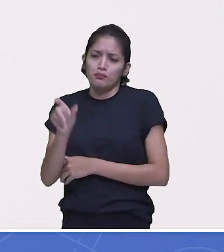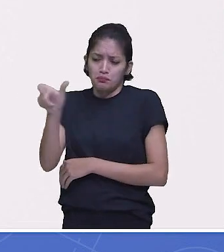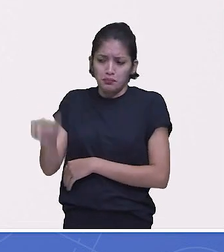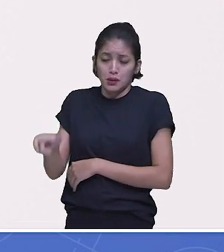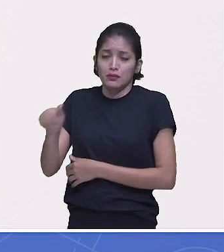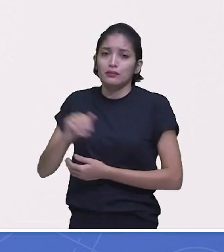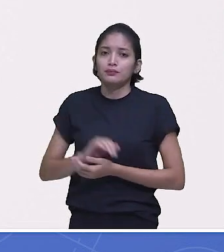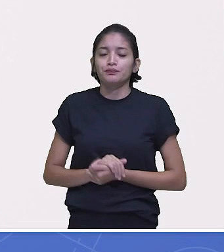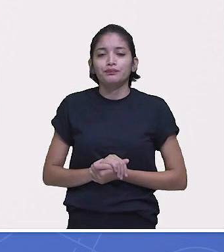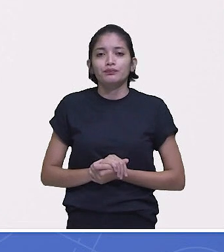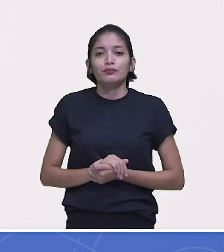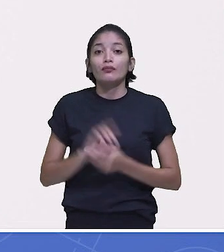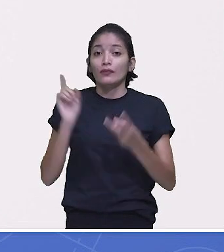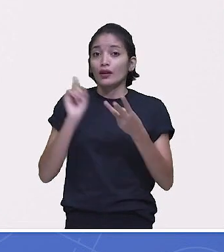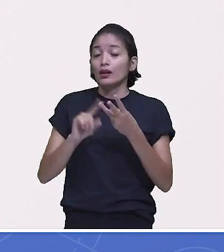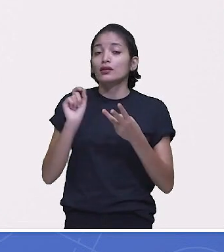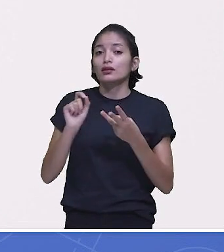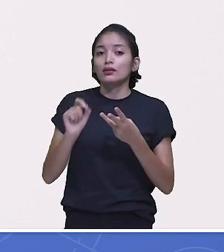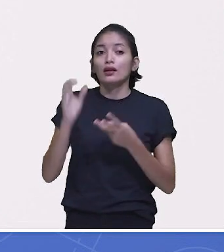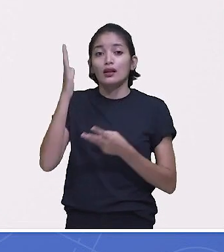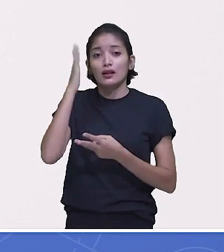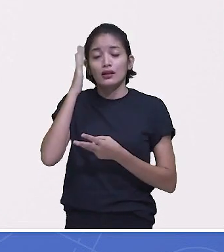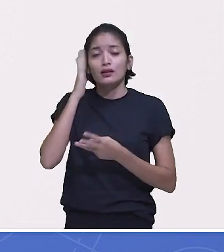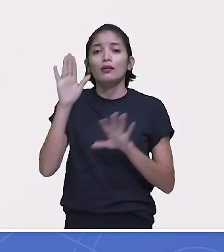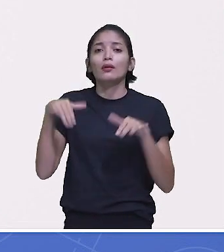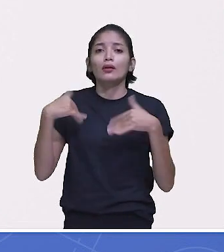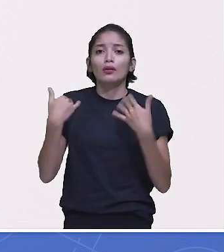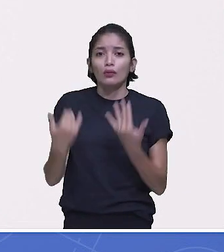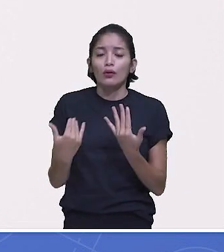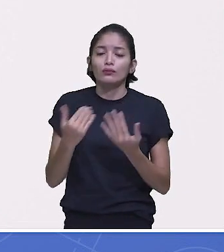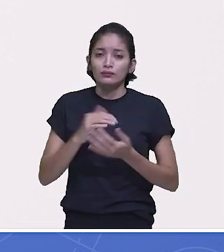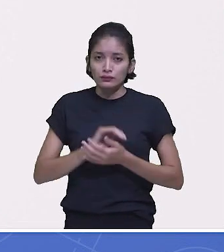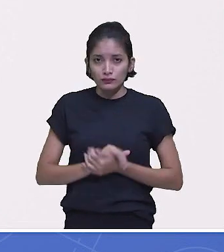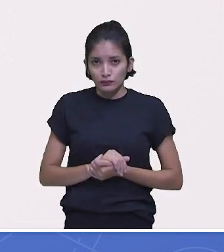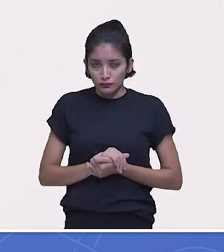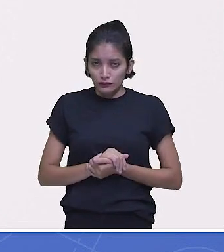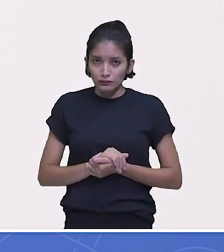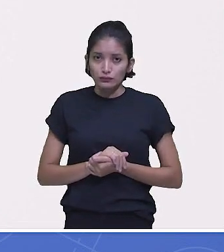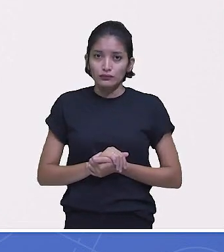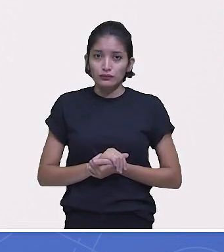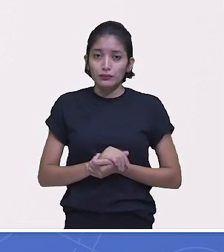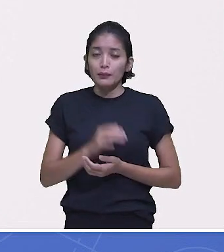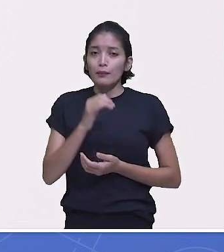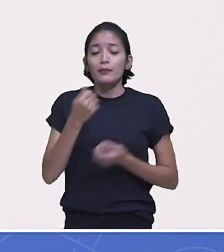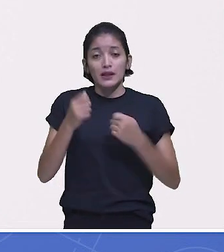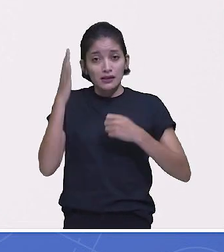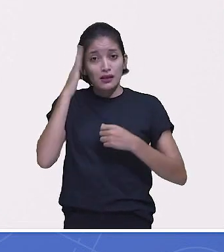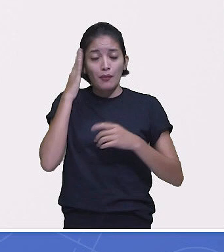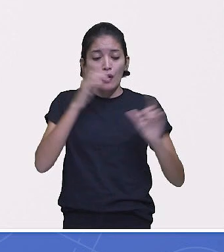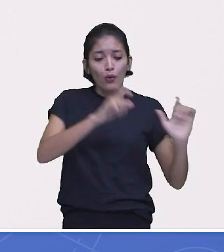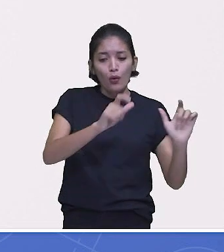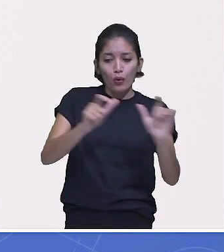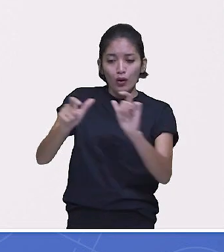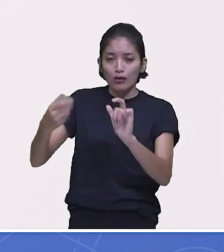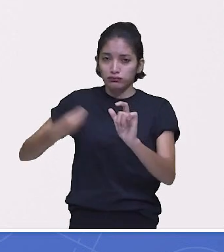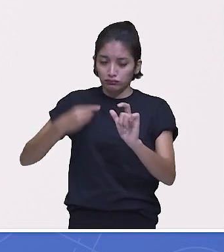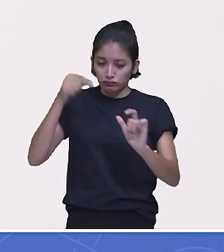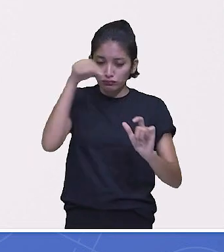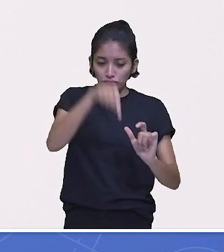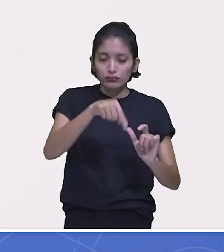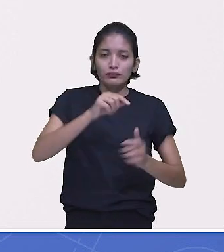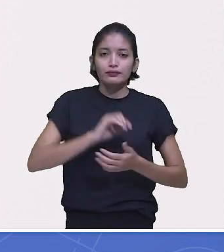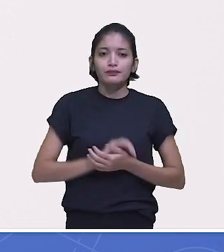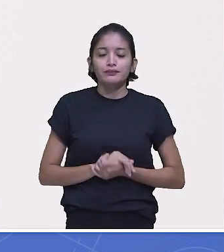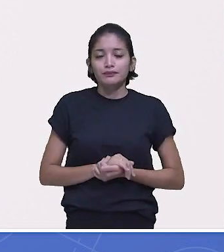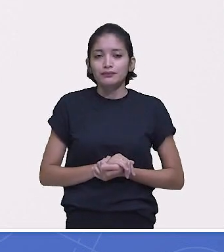a terceira, para descobrir a ubicação de algo, alguém. Ubicação é o local onde está localizado, ok? E